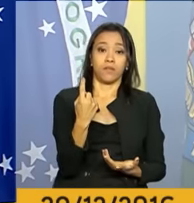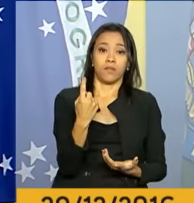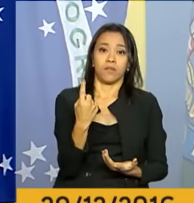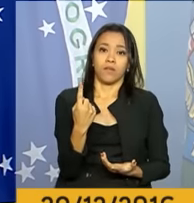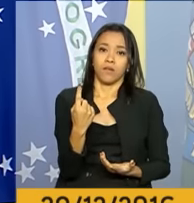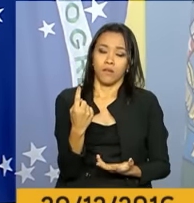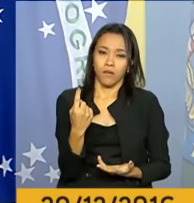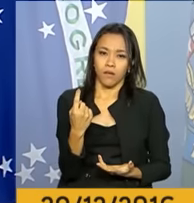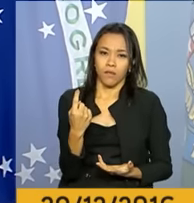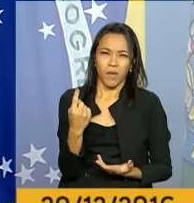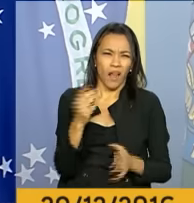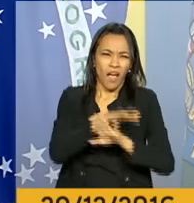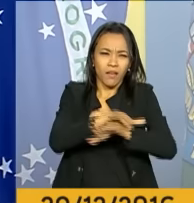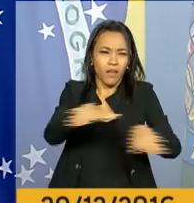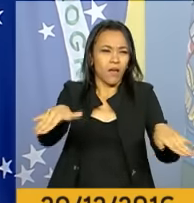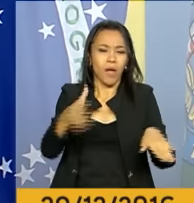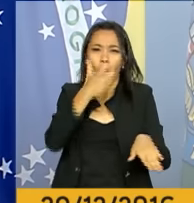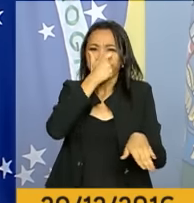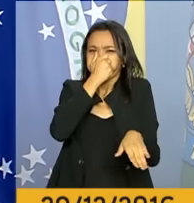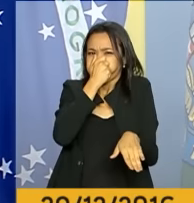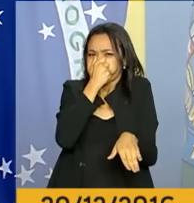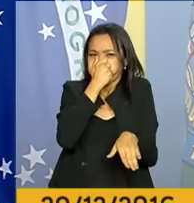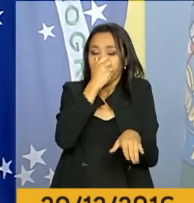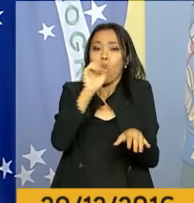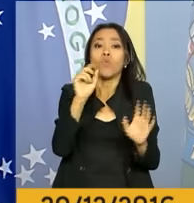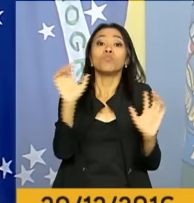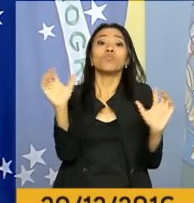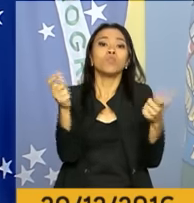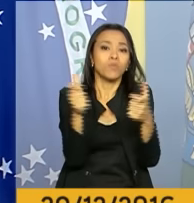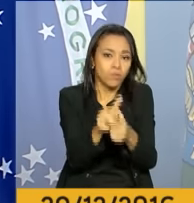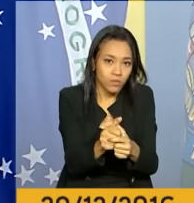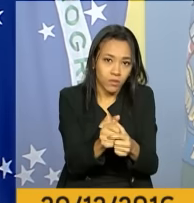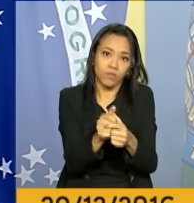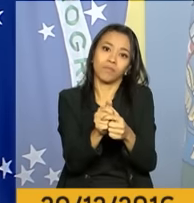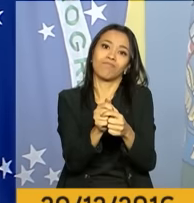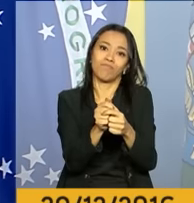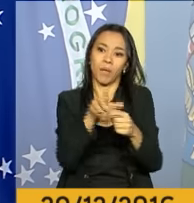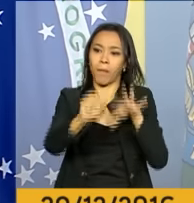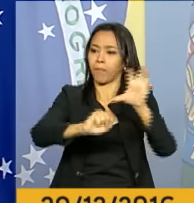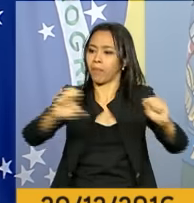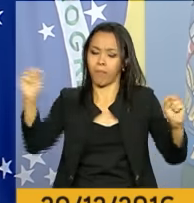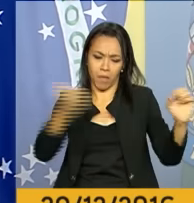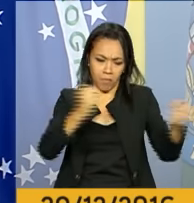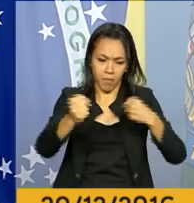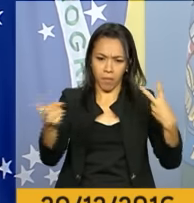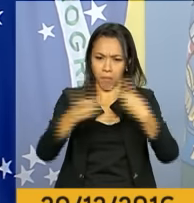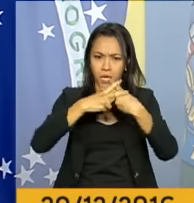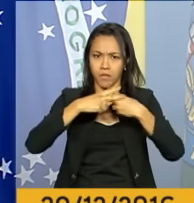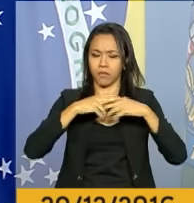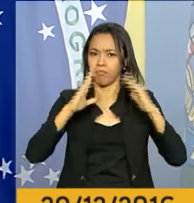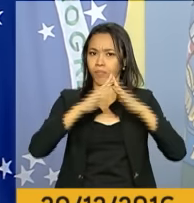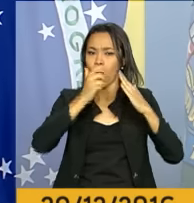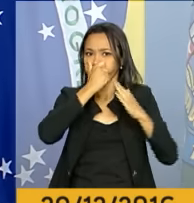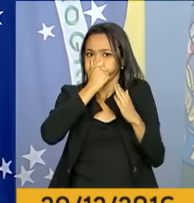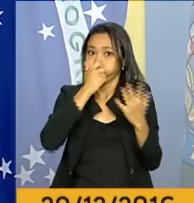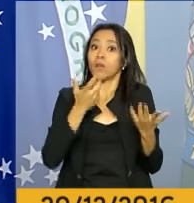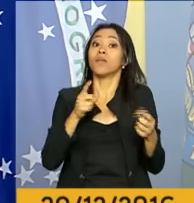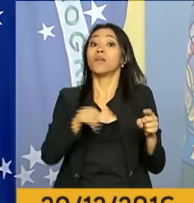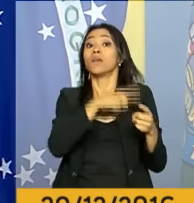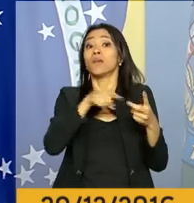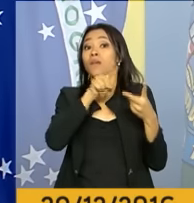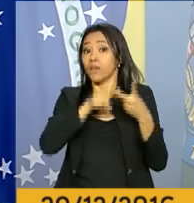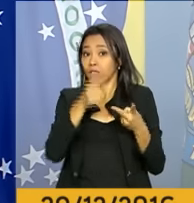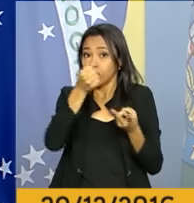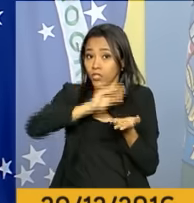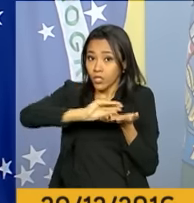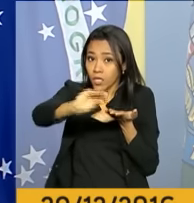eh acabar com a superlotação ou reduzir a superlotação do presídio e verba também destinada